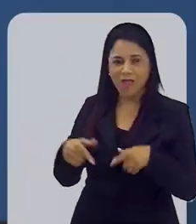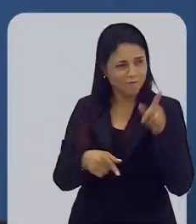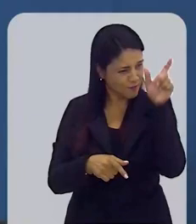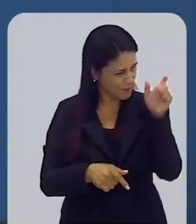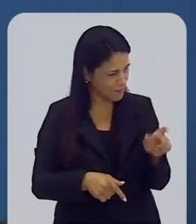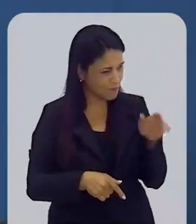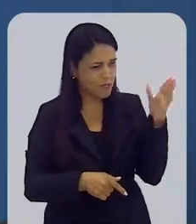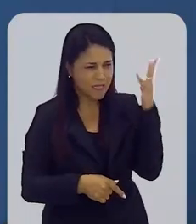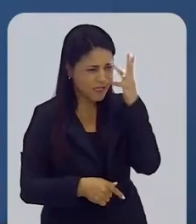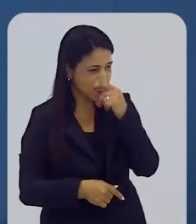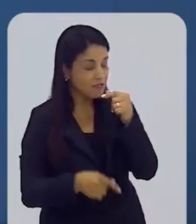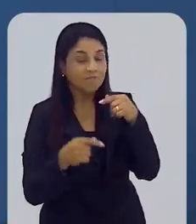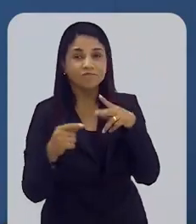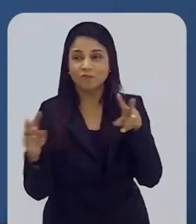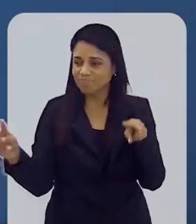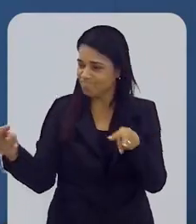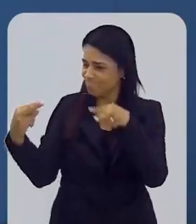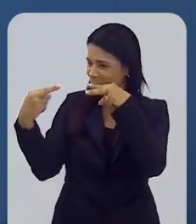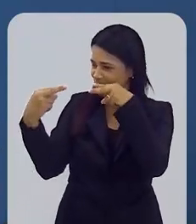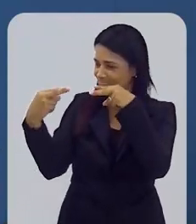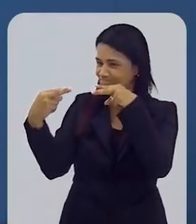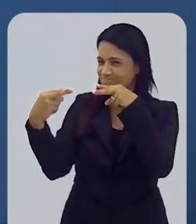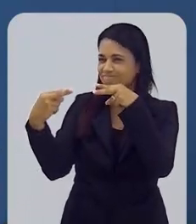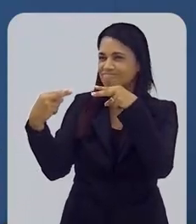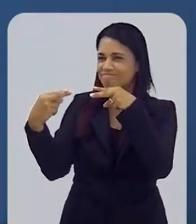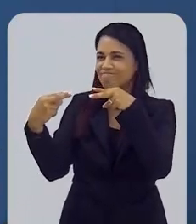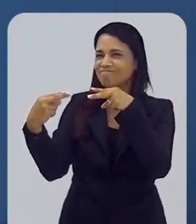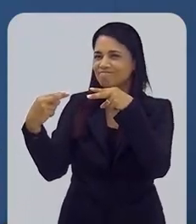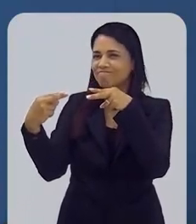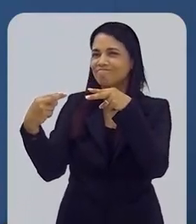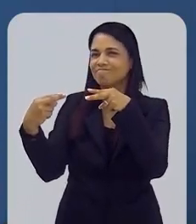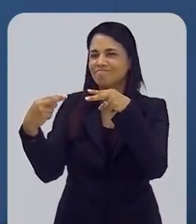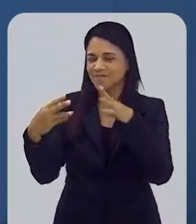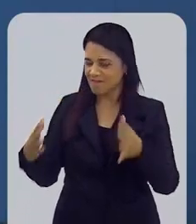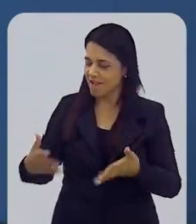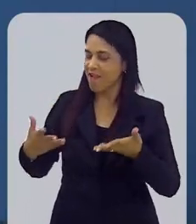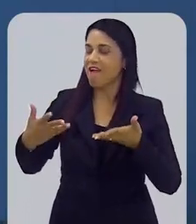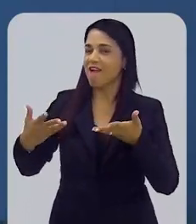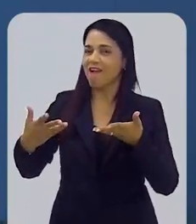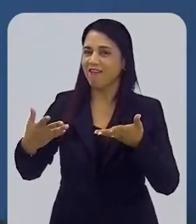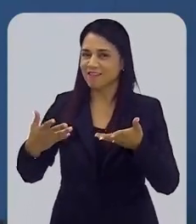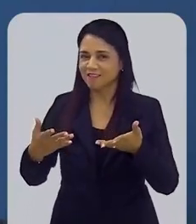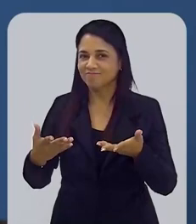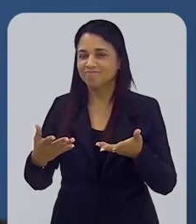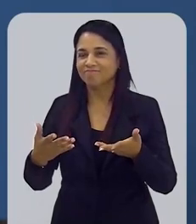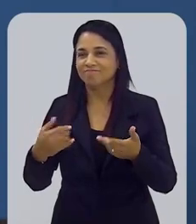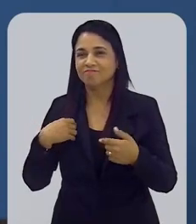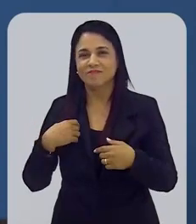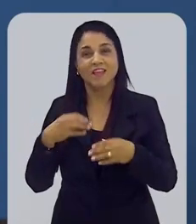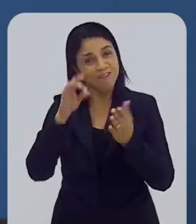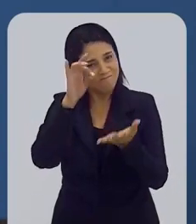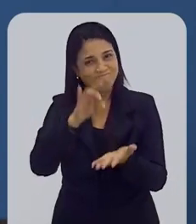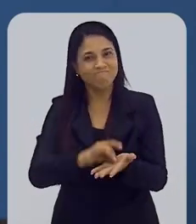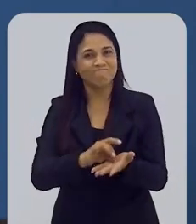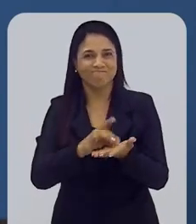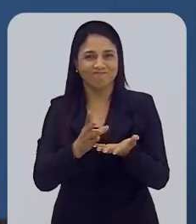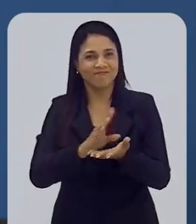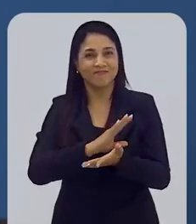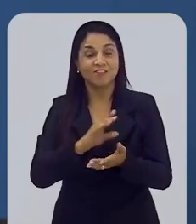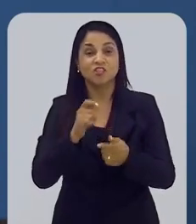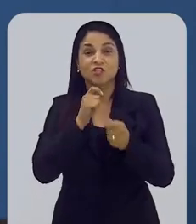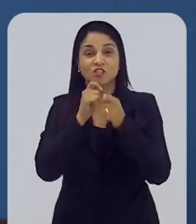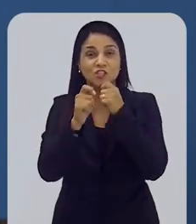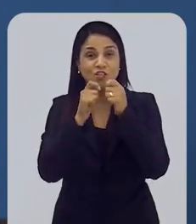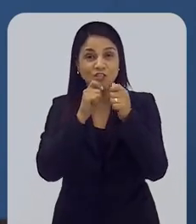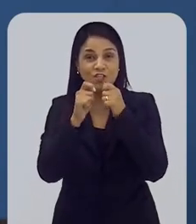se elogia, a gente se olha no olhar de cumplicidade, sabe? A gente se impulsiona. Então, assim, isso para mim é fato. Mas